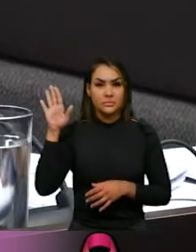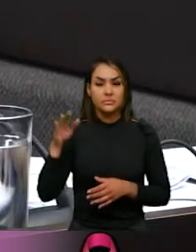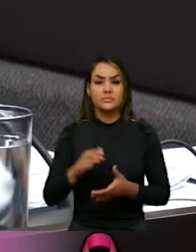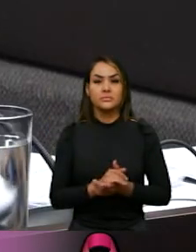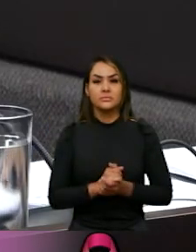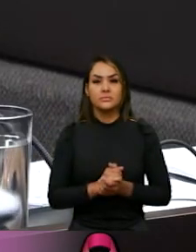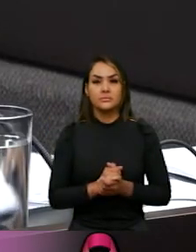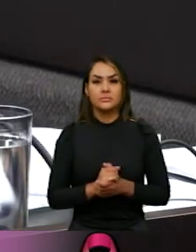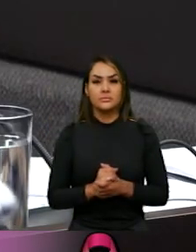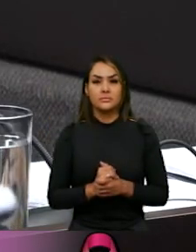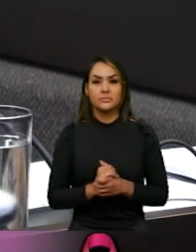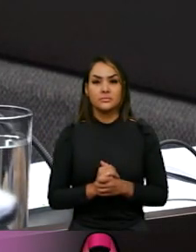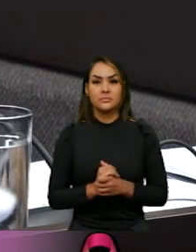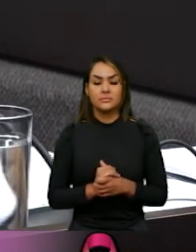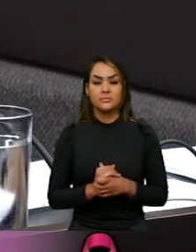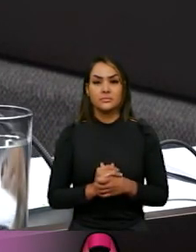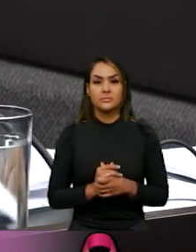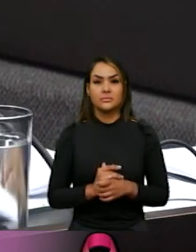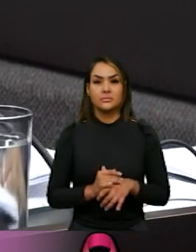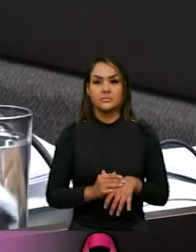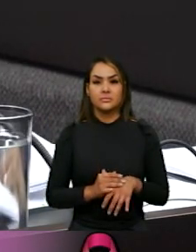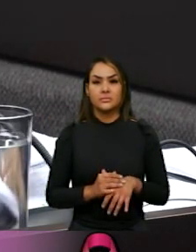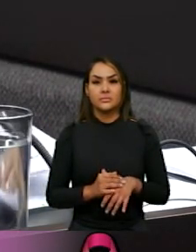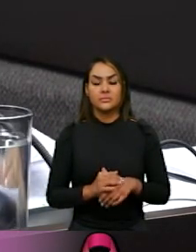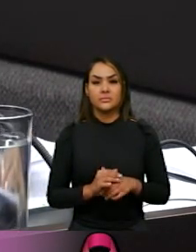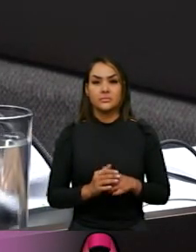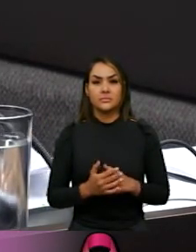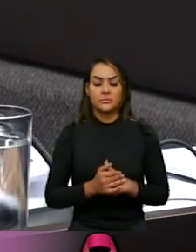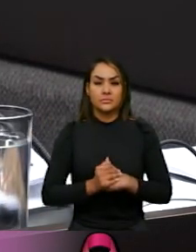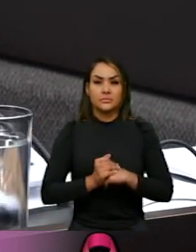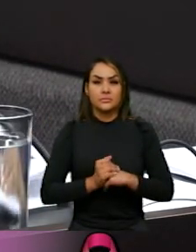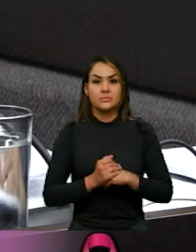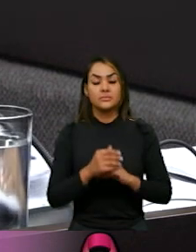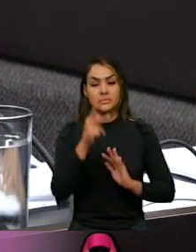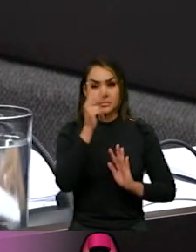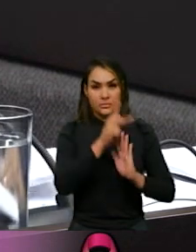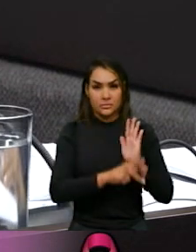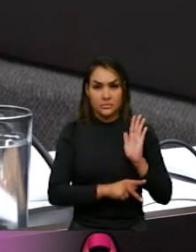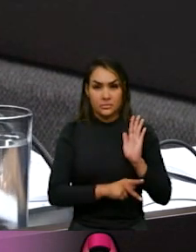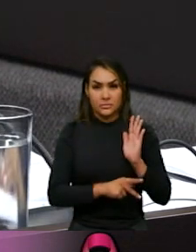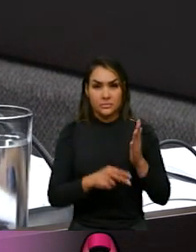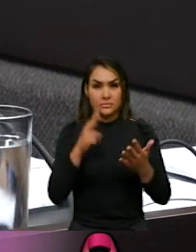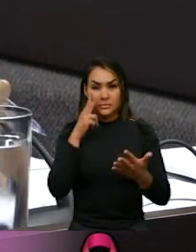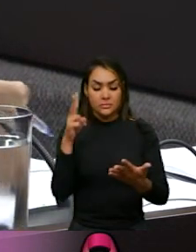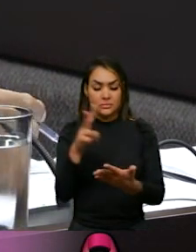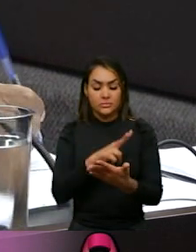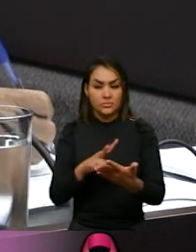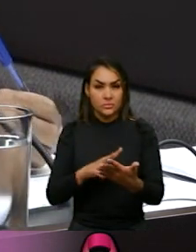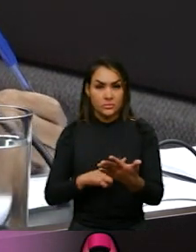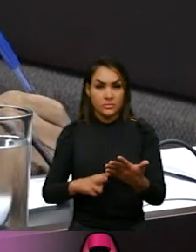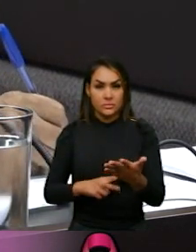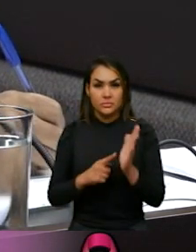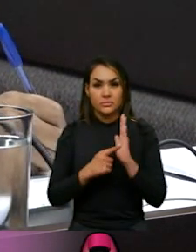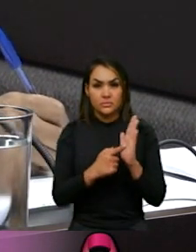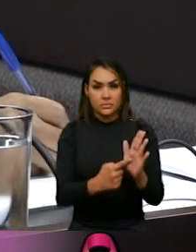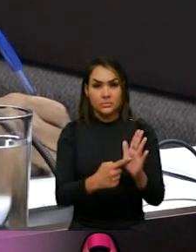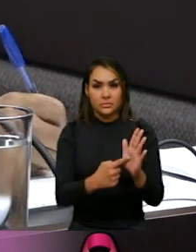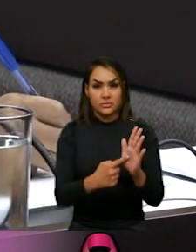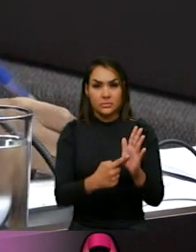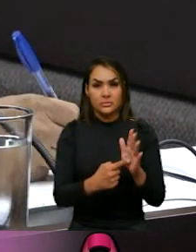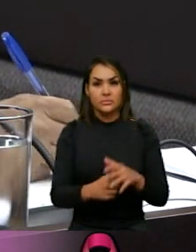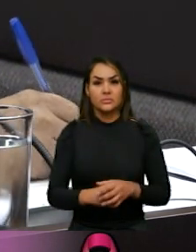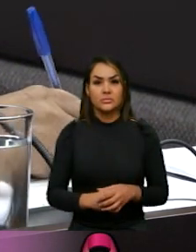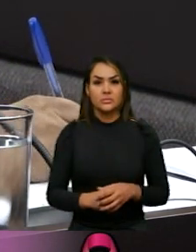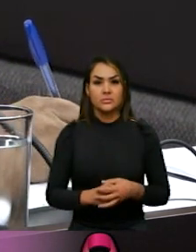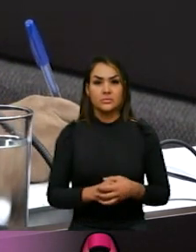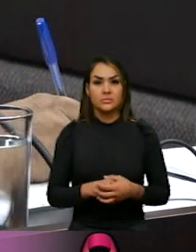O projeto, a partir de uma simples leitura do texto do projeto, fica claro que